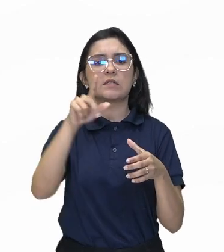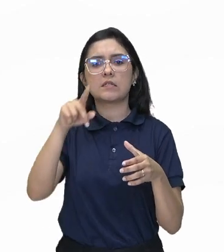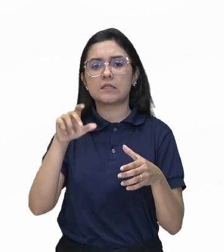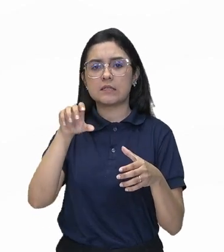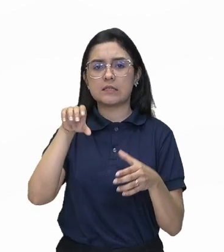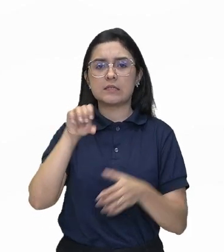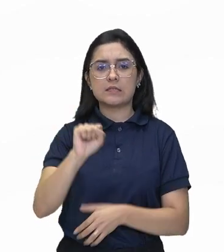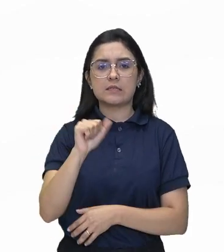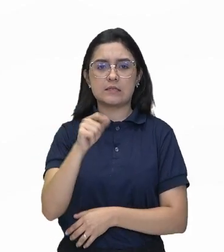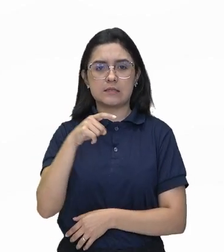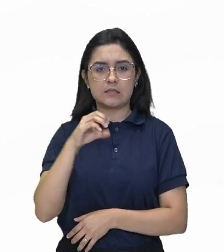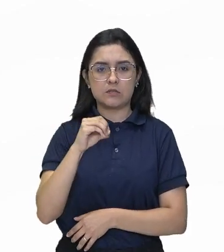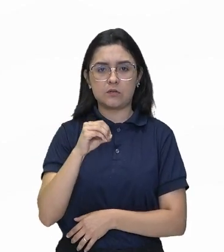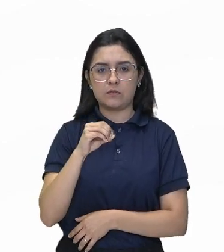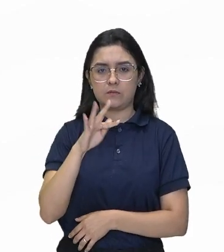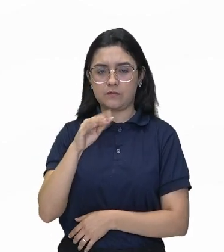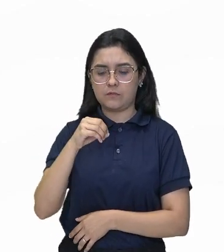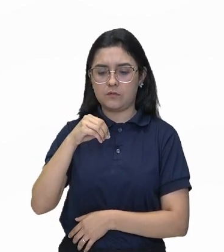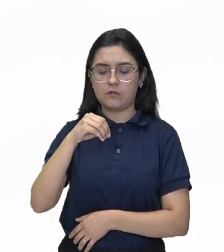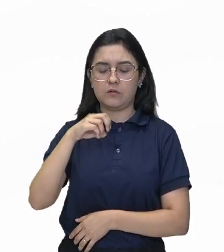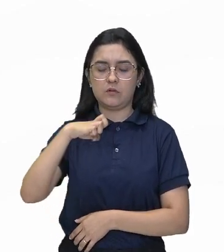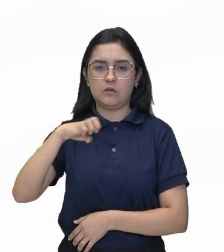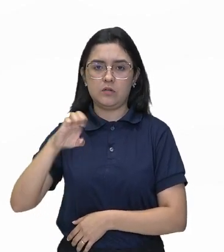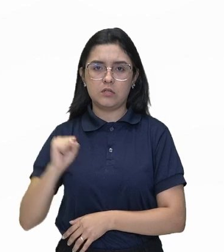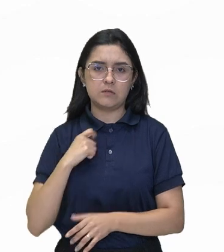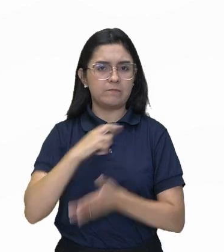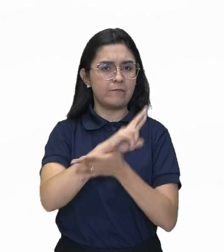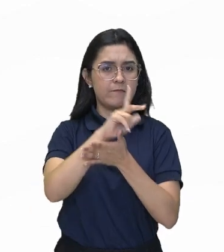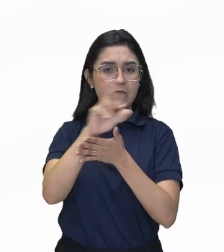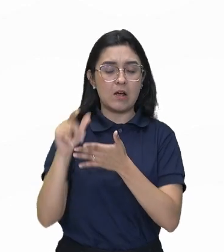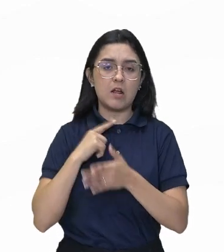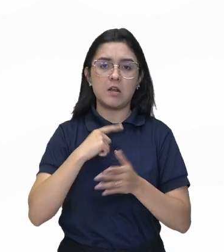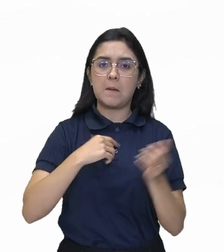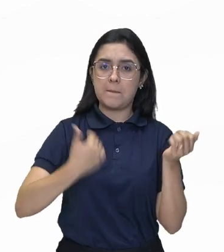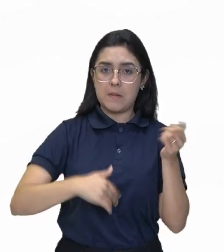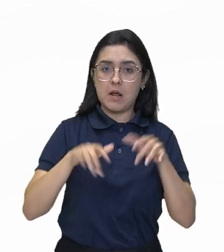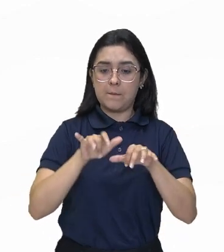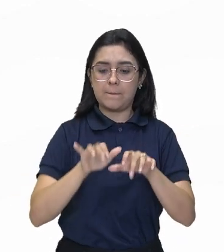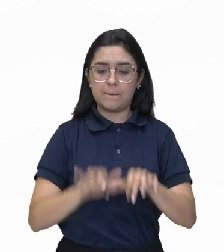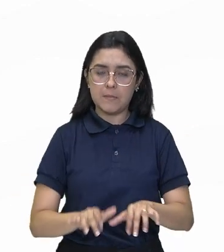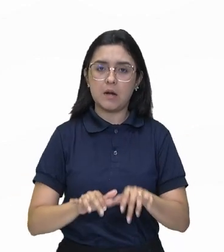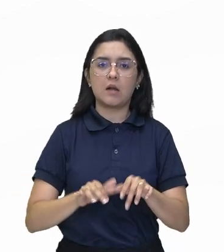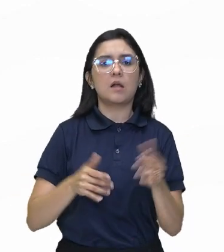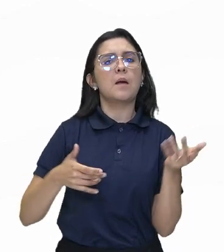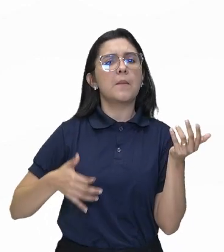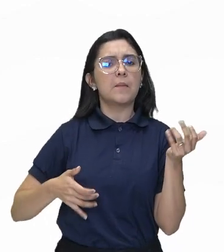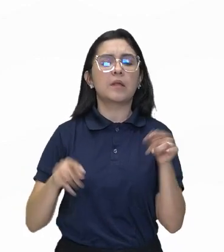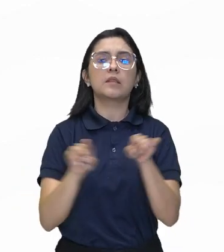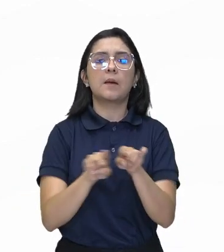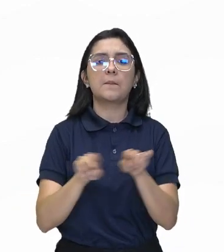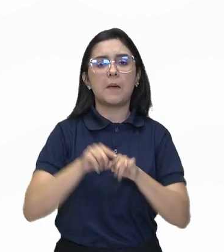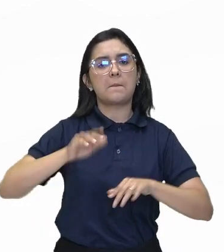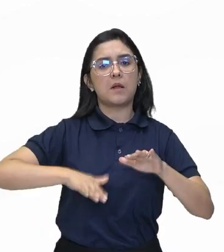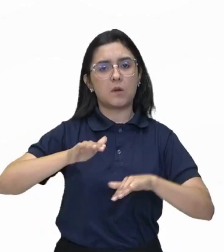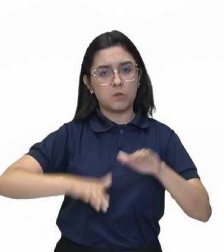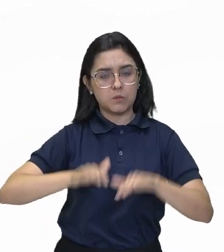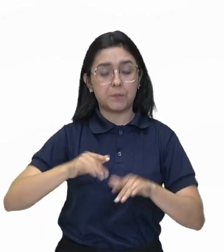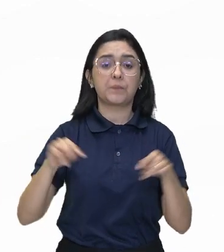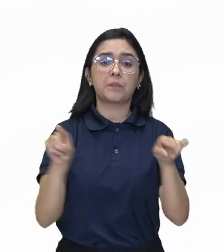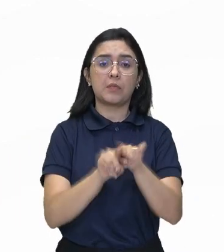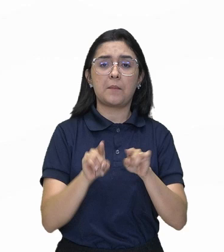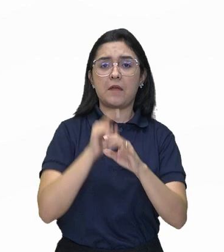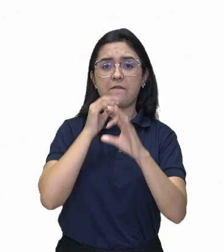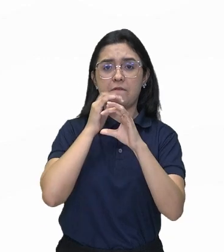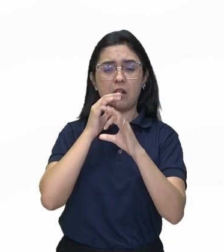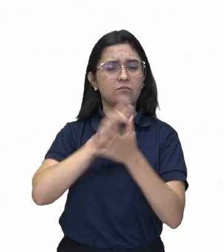saxofones, 5 trompetes, 4 trombones, guitarra, piano, baixo, bateria e percussão, além de